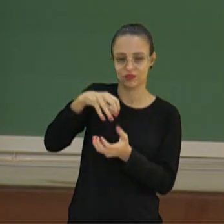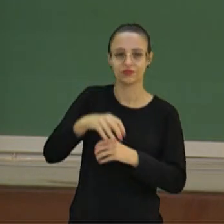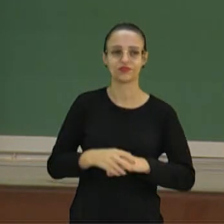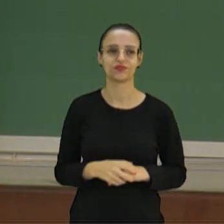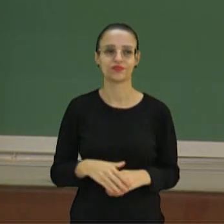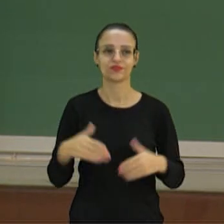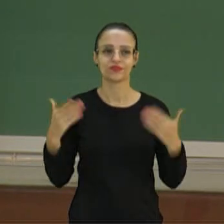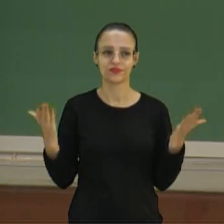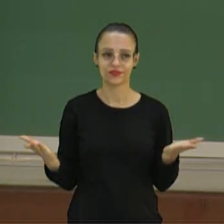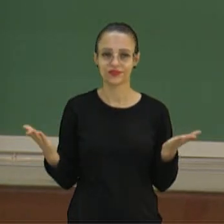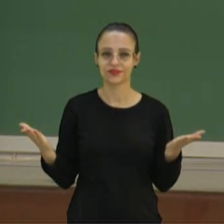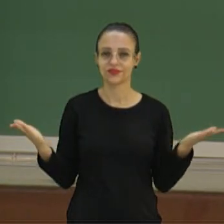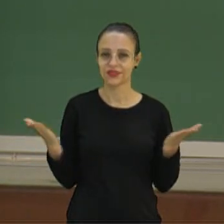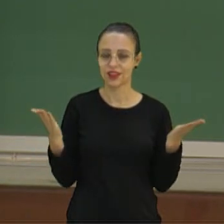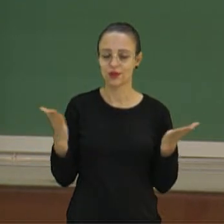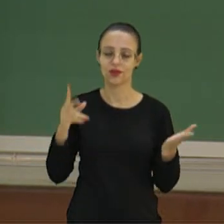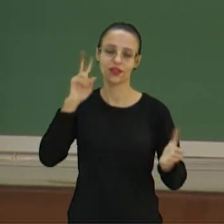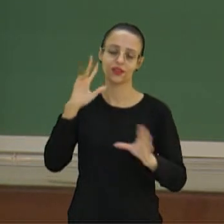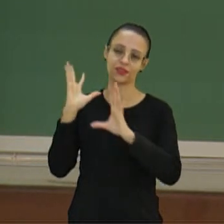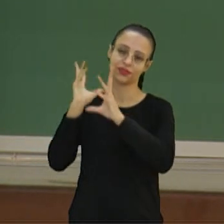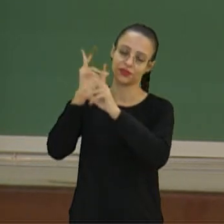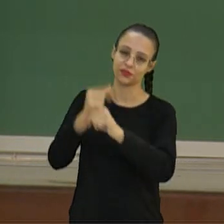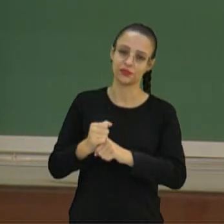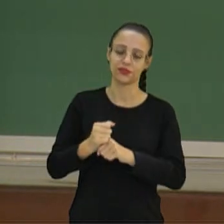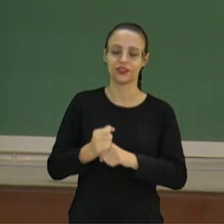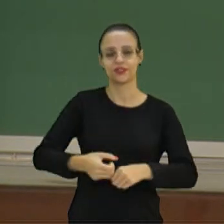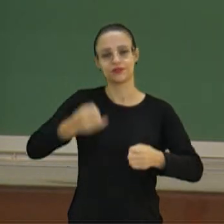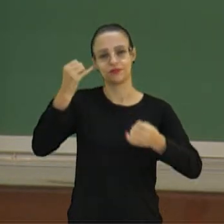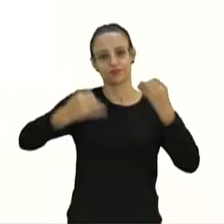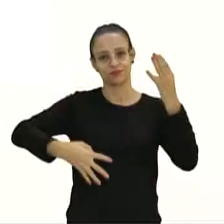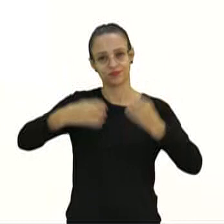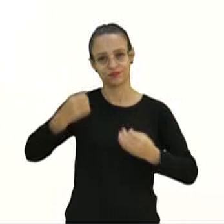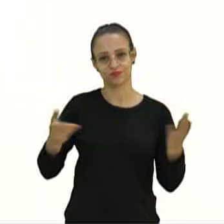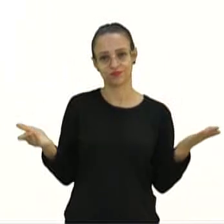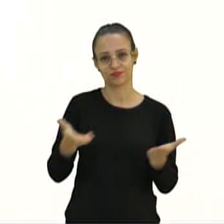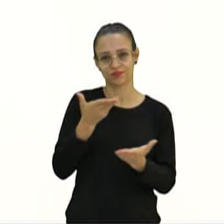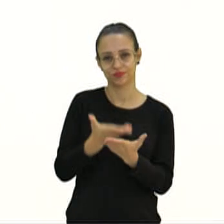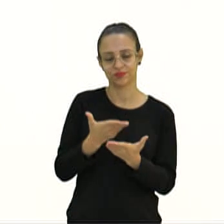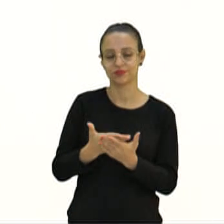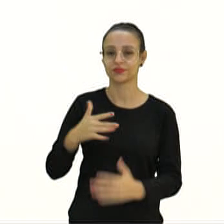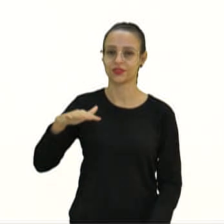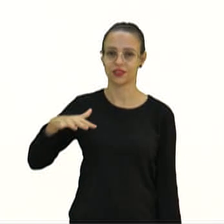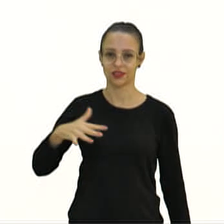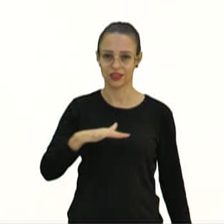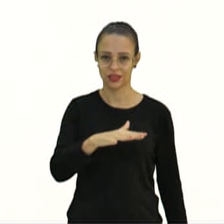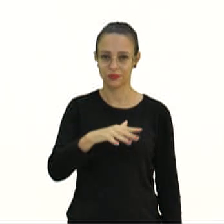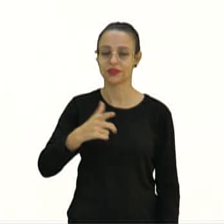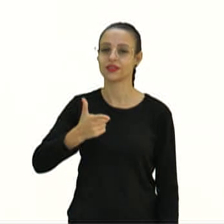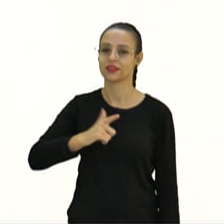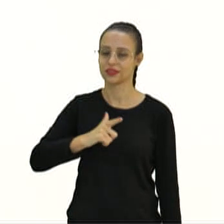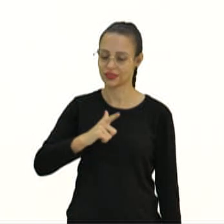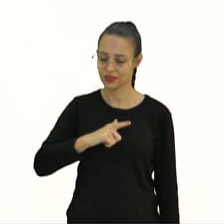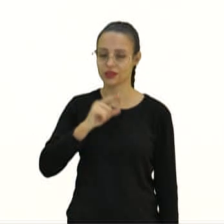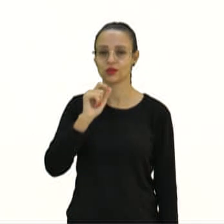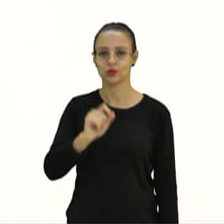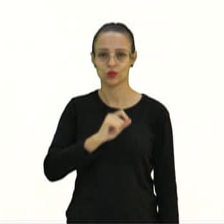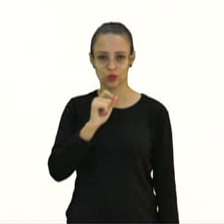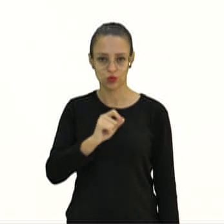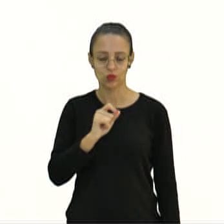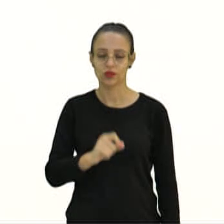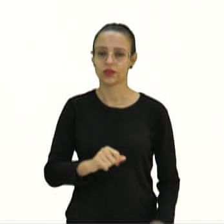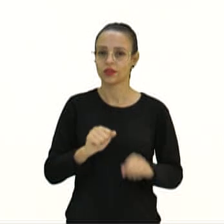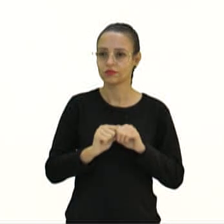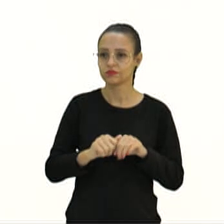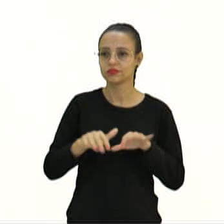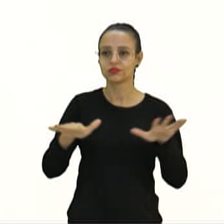Então agora vamos nos relembrar de tudo que eu falei para vocês. Os répteis, eles estão distribuídos de uma forma bem mais